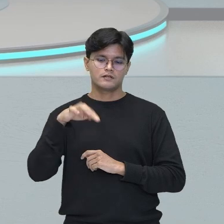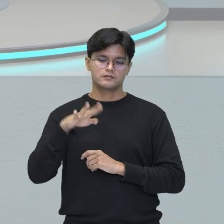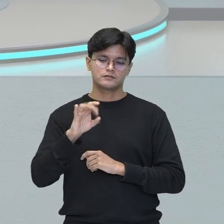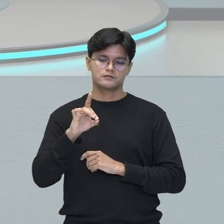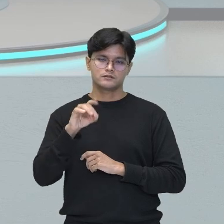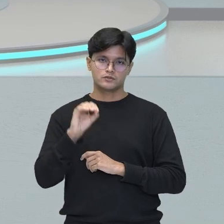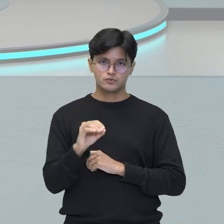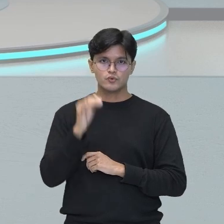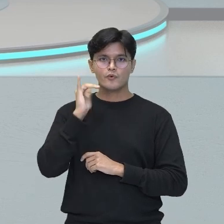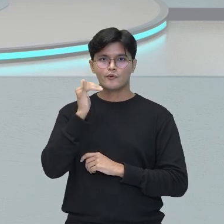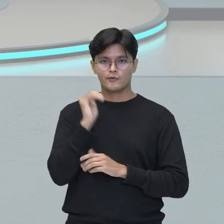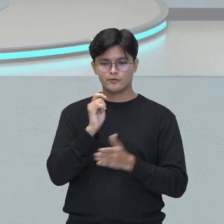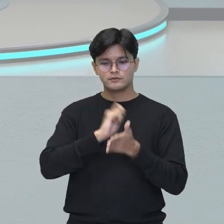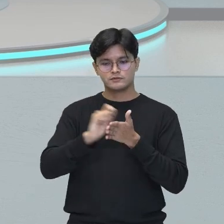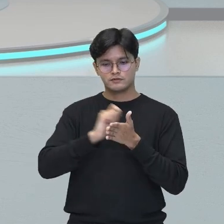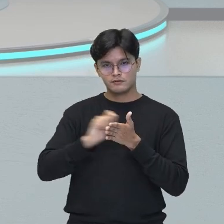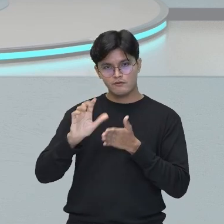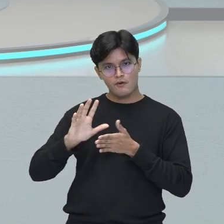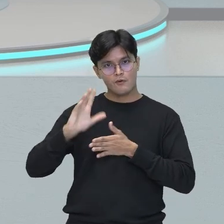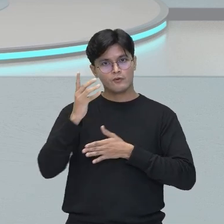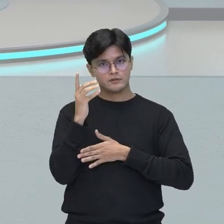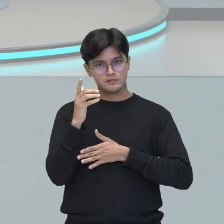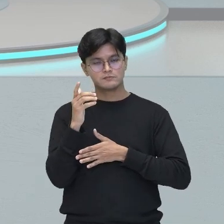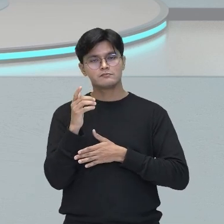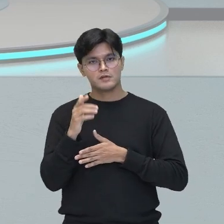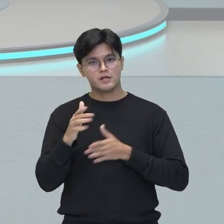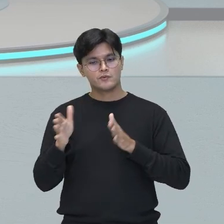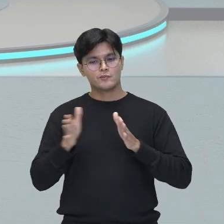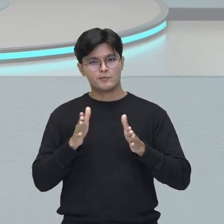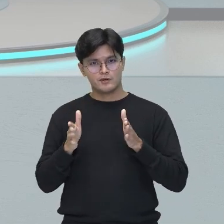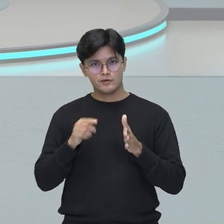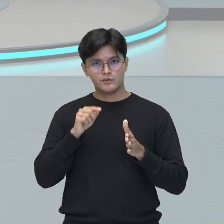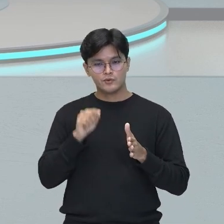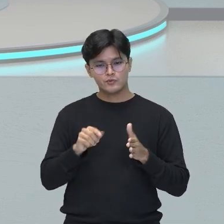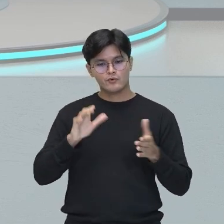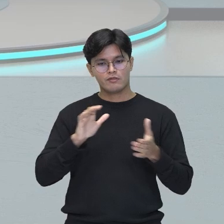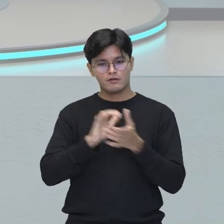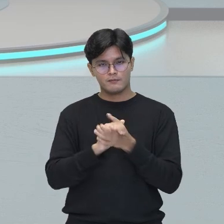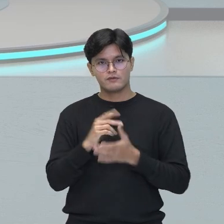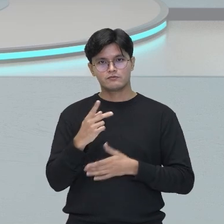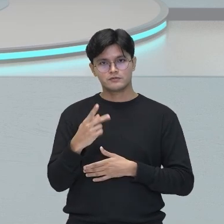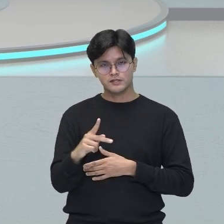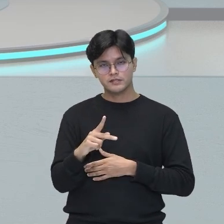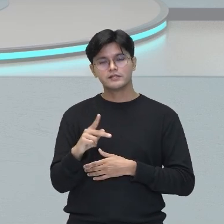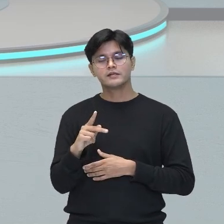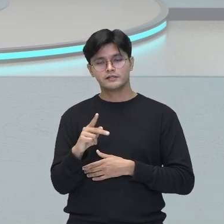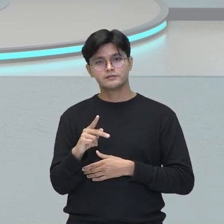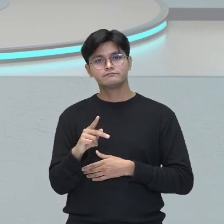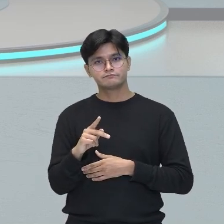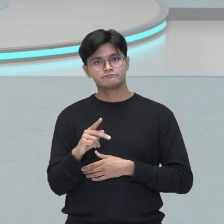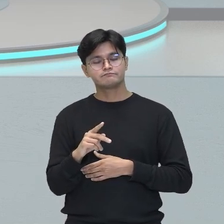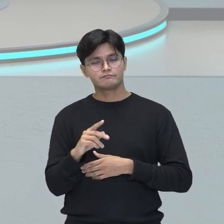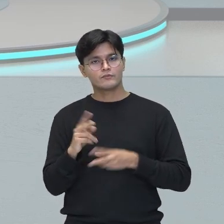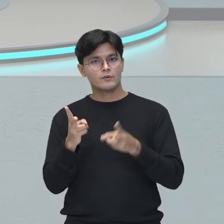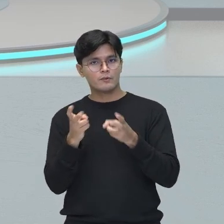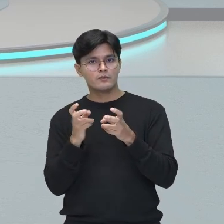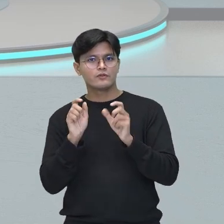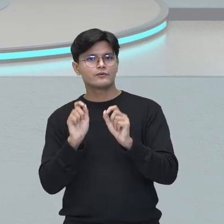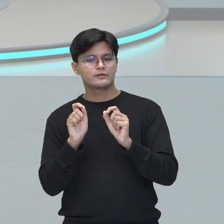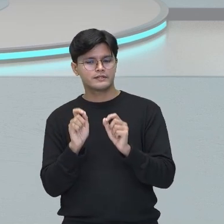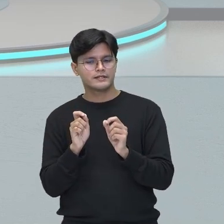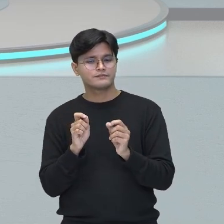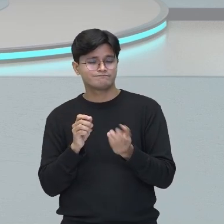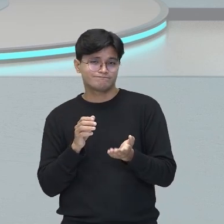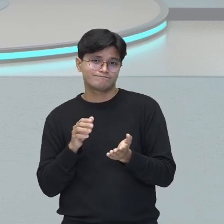esses acontecimentos né sobre seu casamento e tal mas isso a gente já vê que era um pouquinho de puxação de